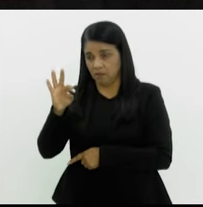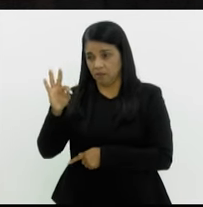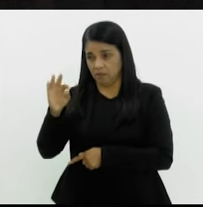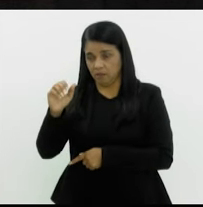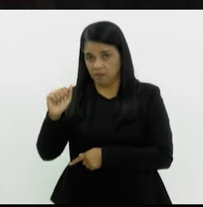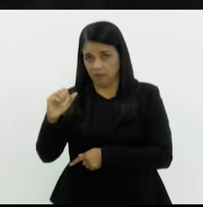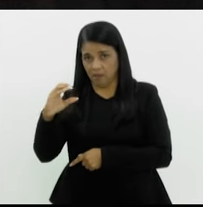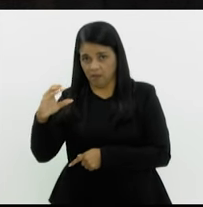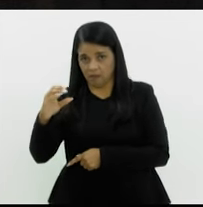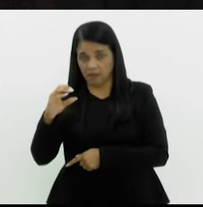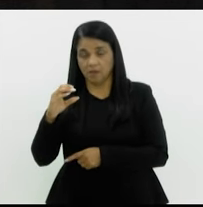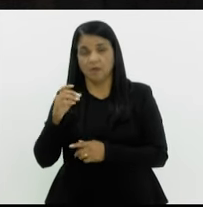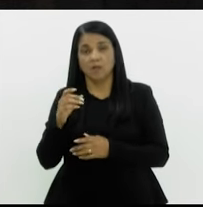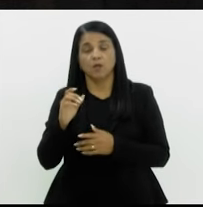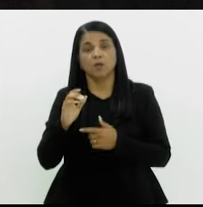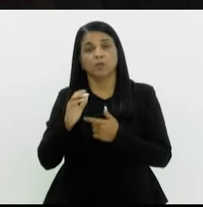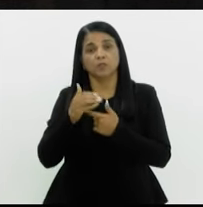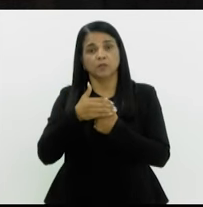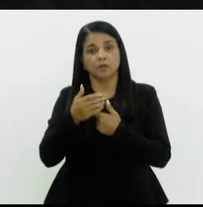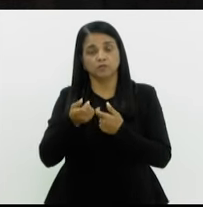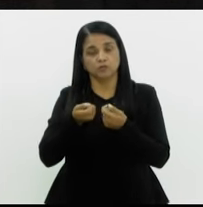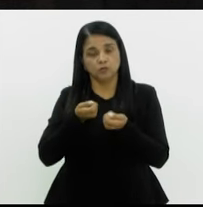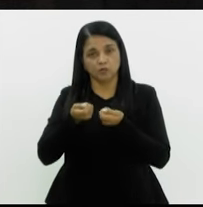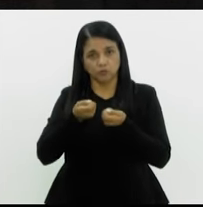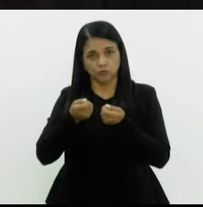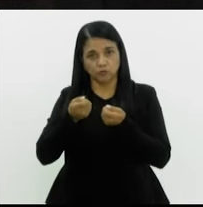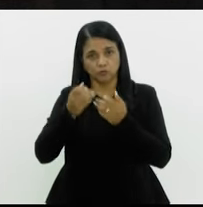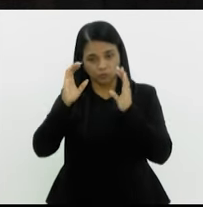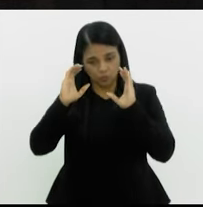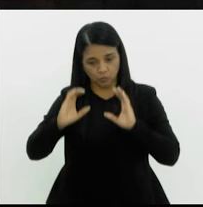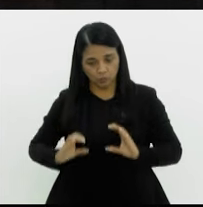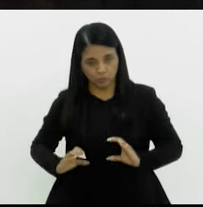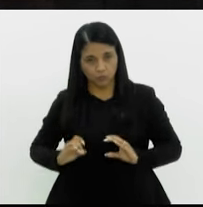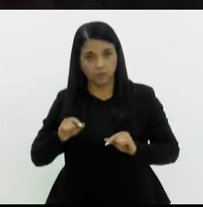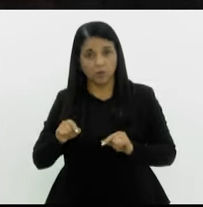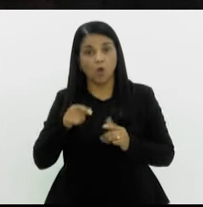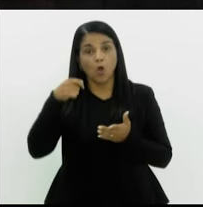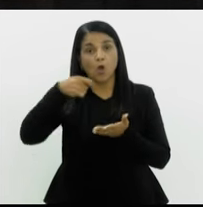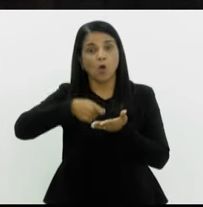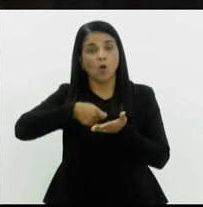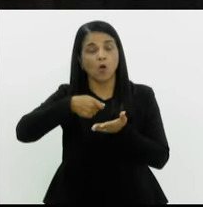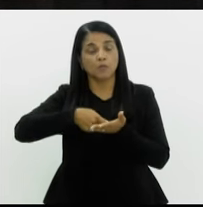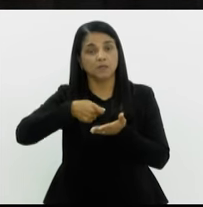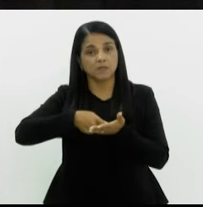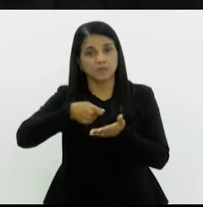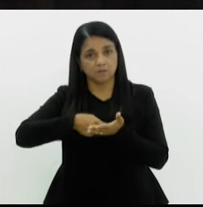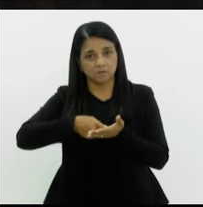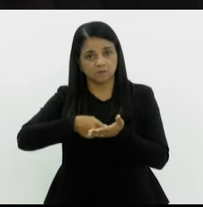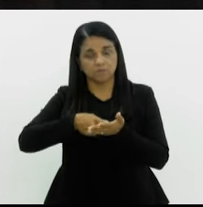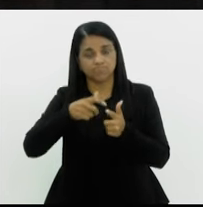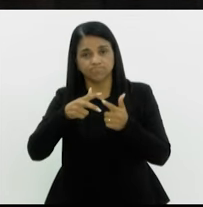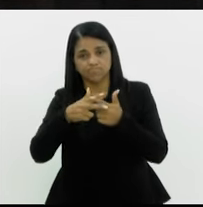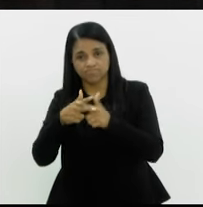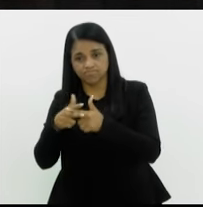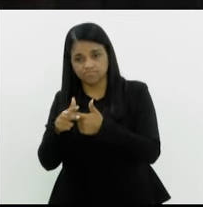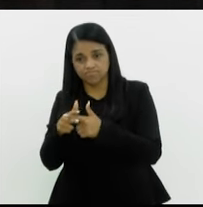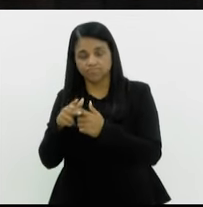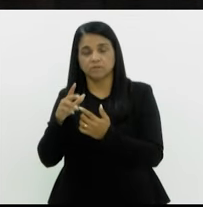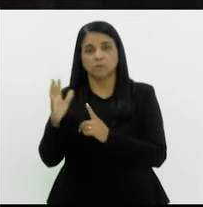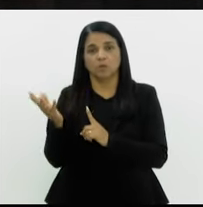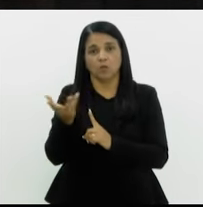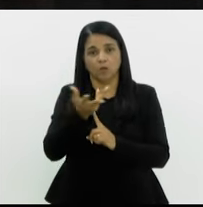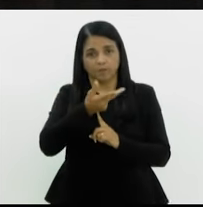conduta, com obrigações de fazer dezenas de reparos